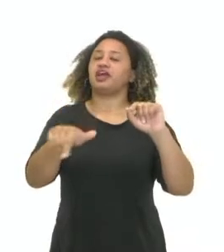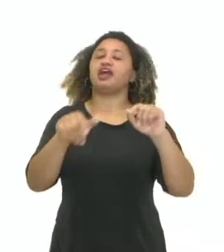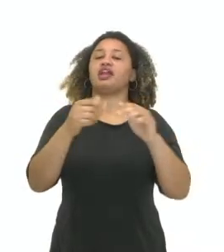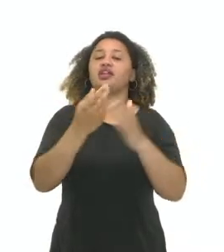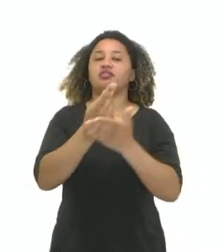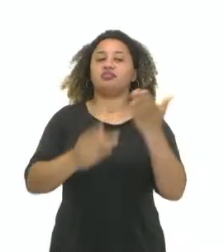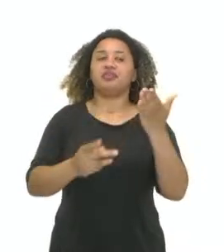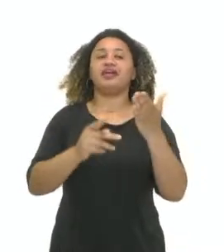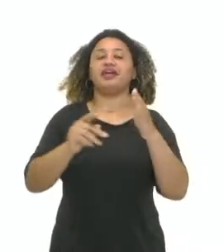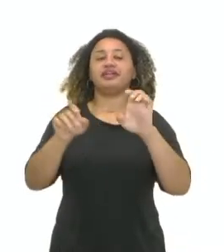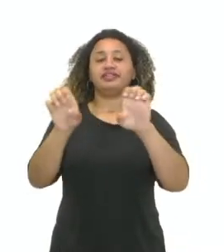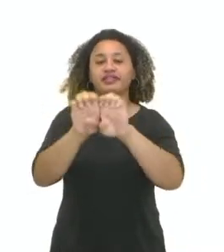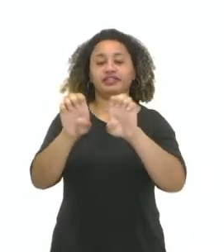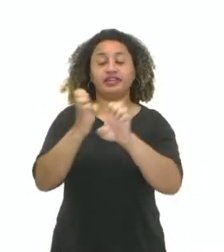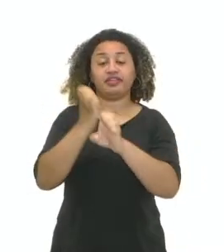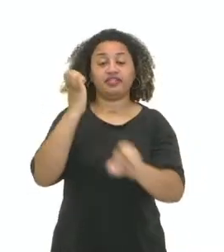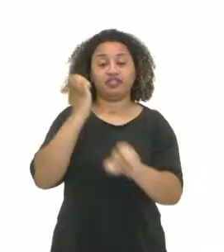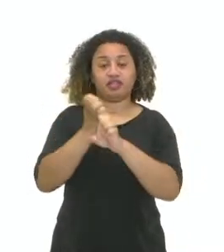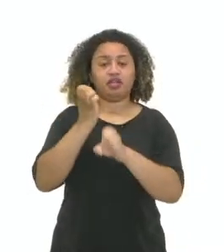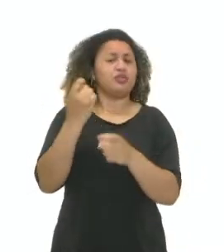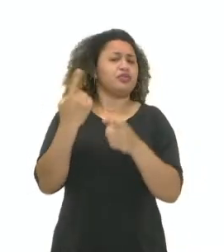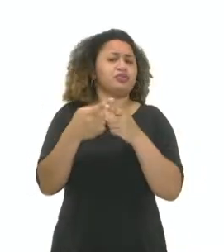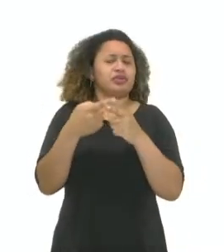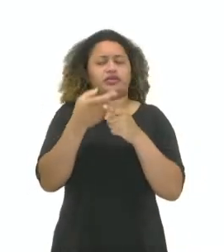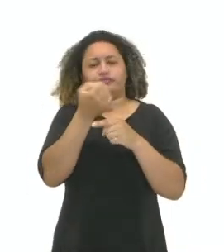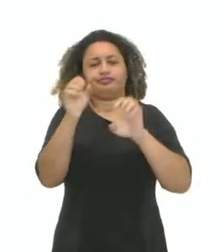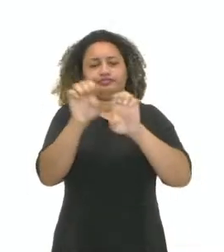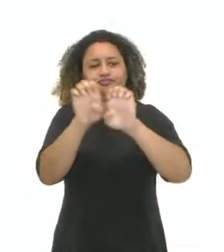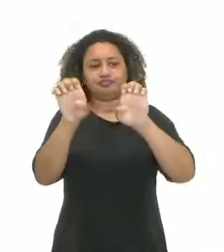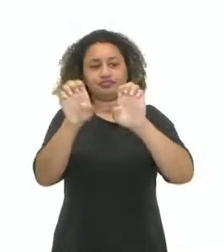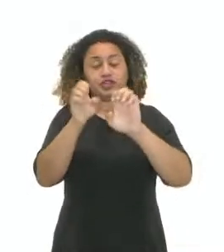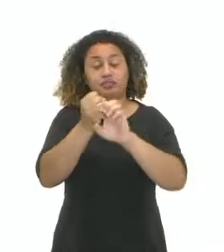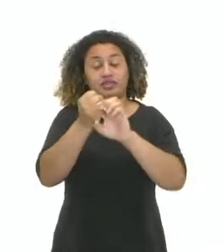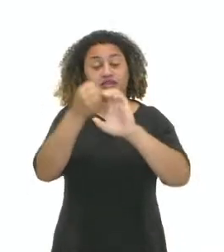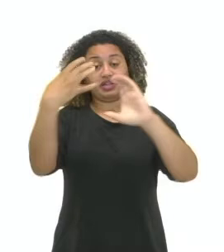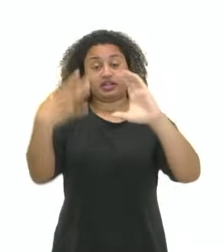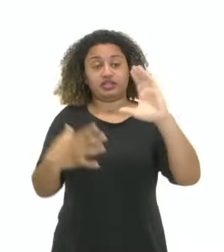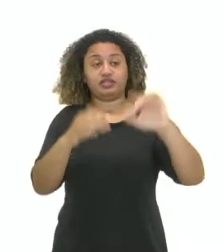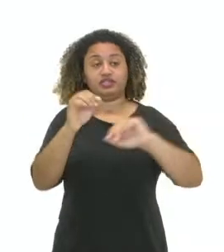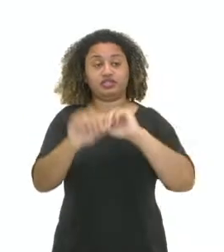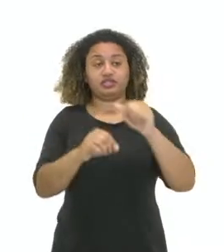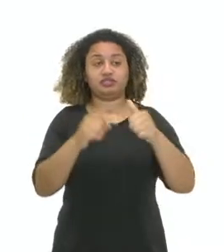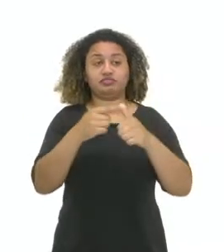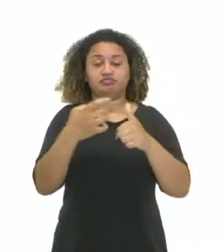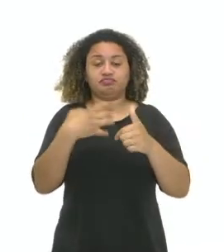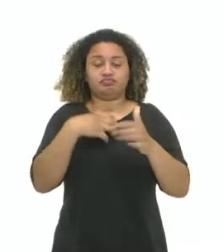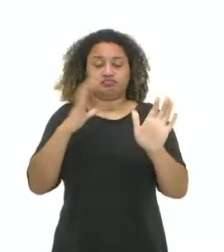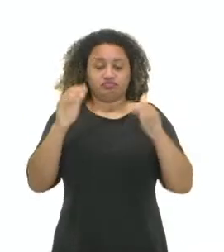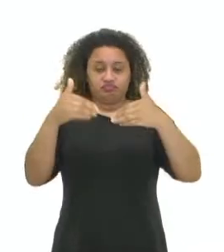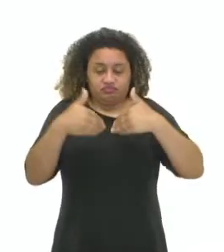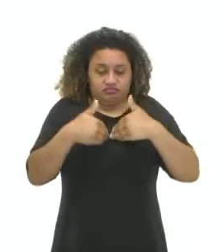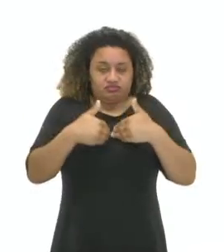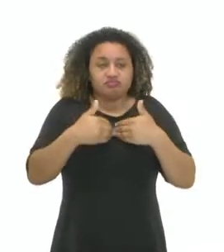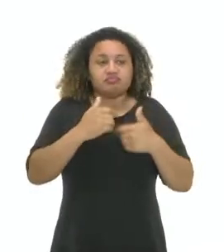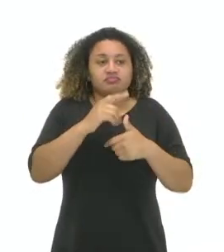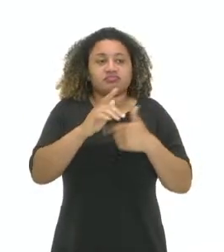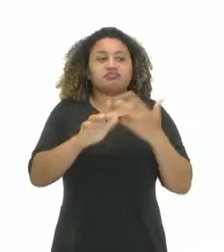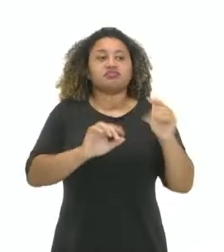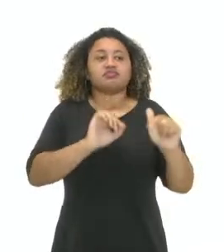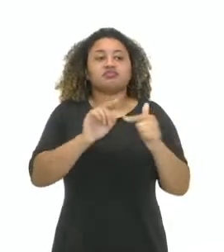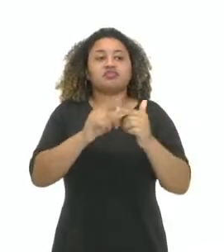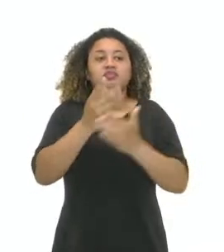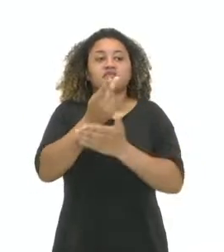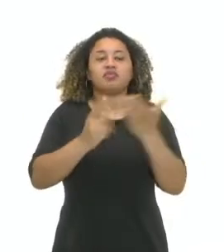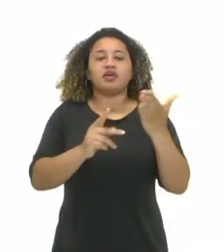quê? Algumas características. Então, hermético, ou seja, bem fechado, antilírico, uma